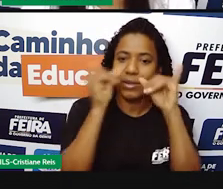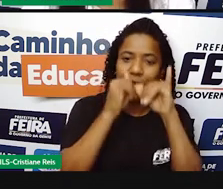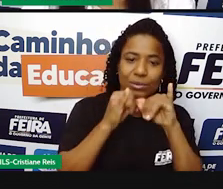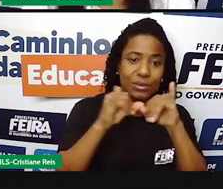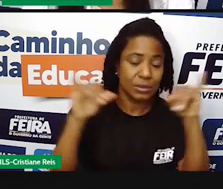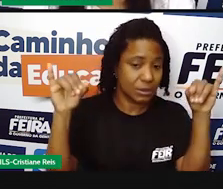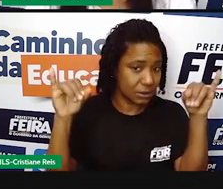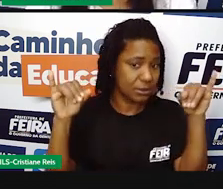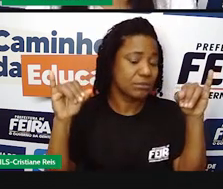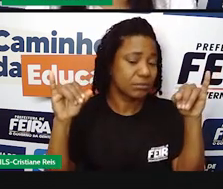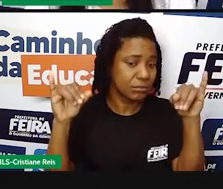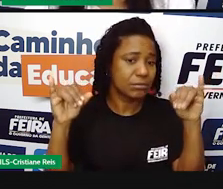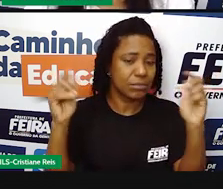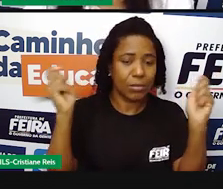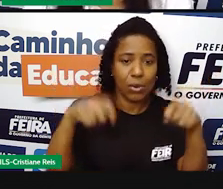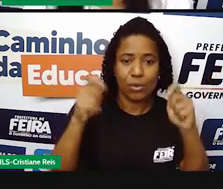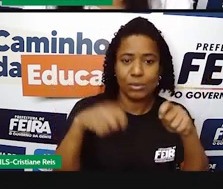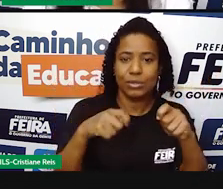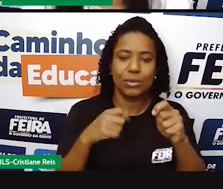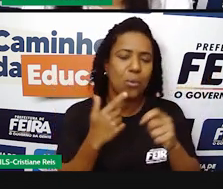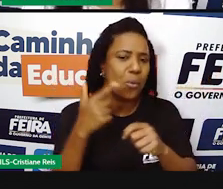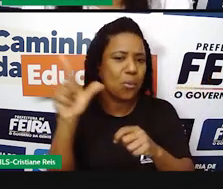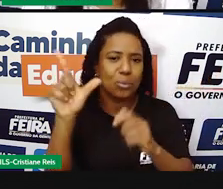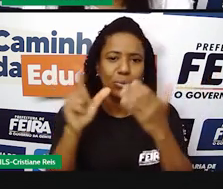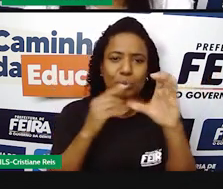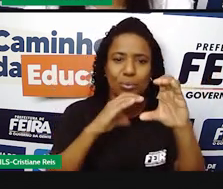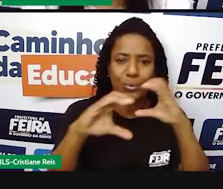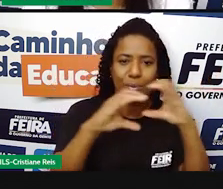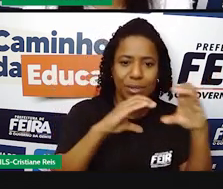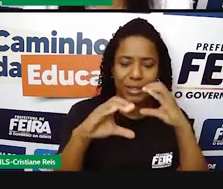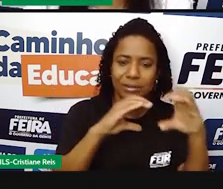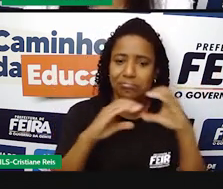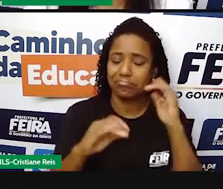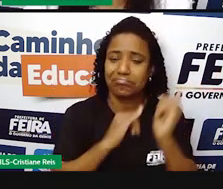são veiculadas em outros meios de comunicação também.